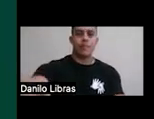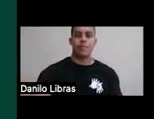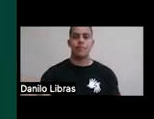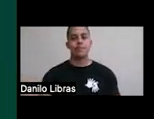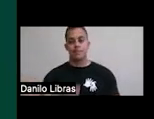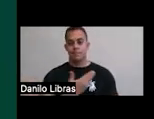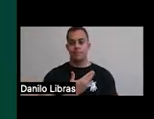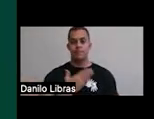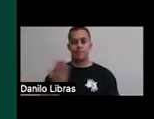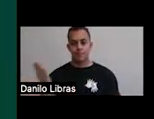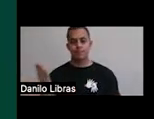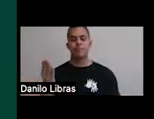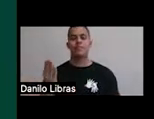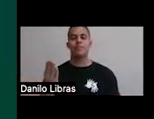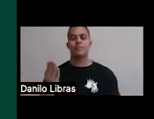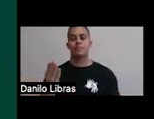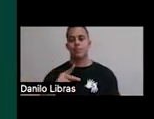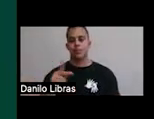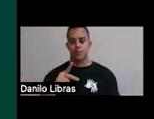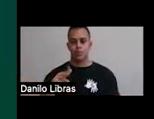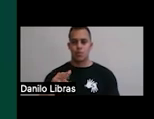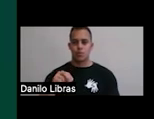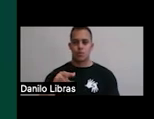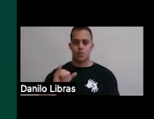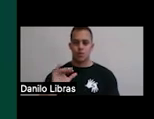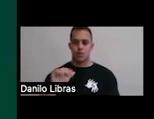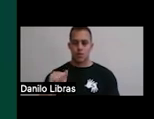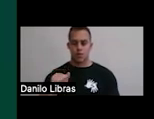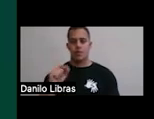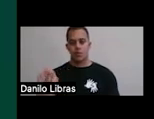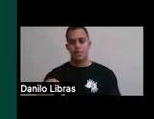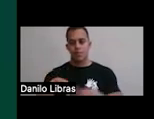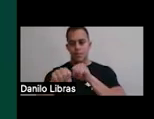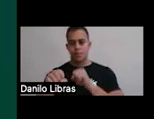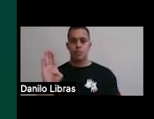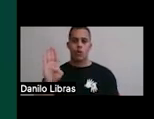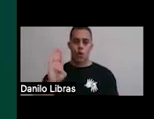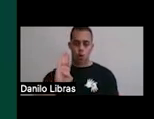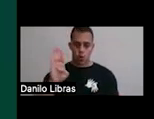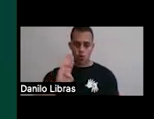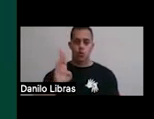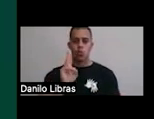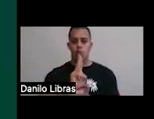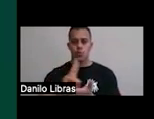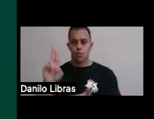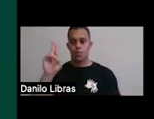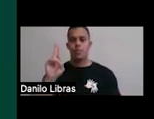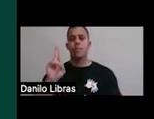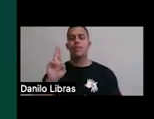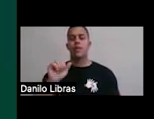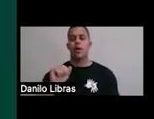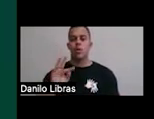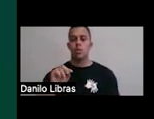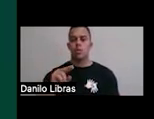professora Mônica Monteiro Lomelí, né, que é graduada em Biologia pela Universidade Autônoma Metropolitana